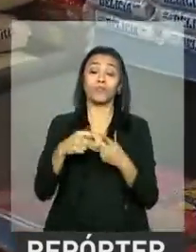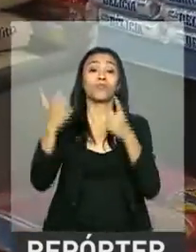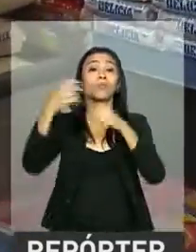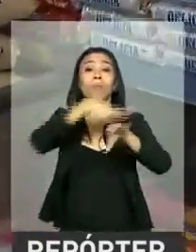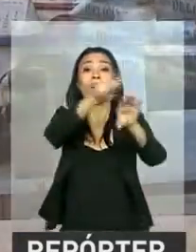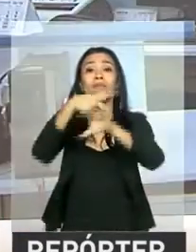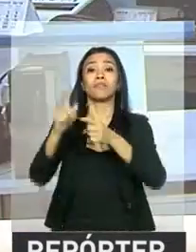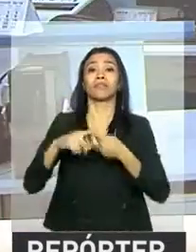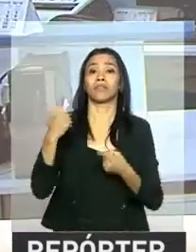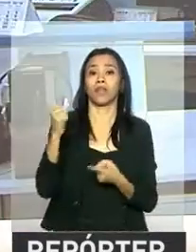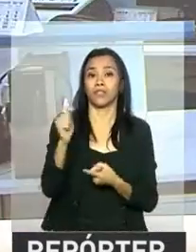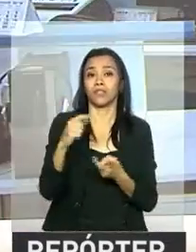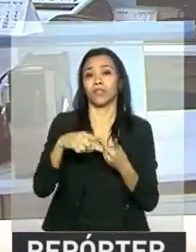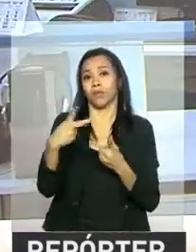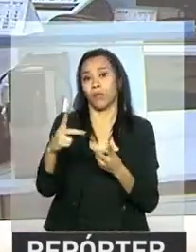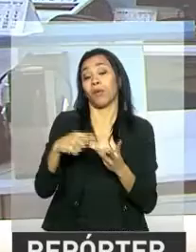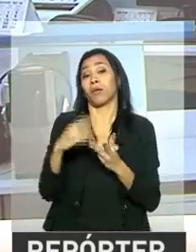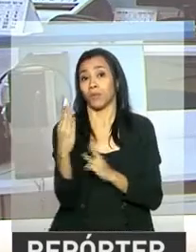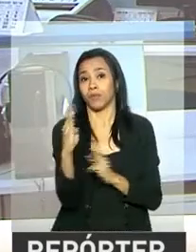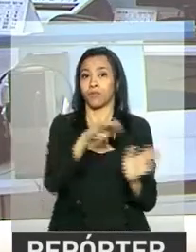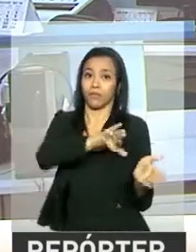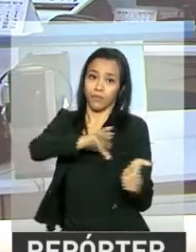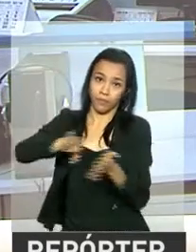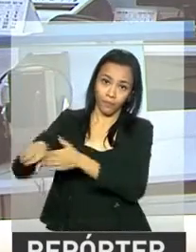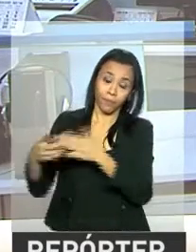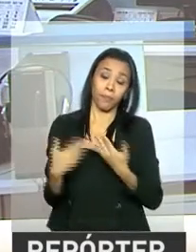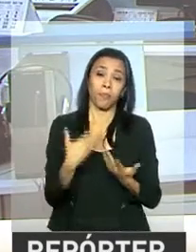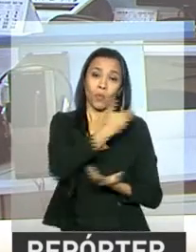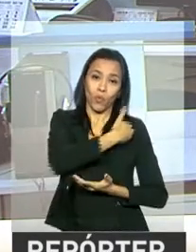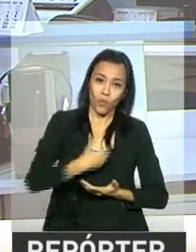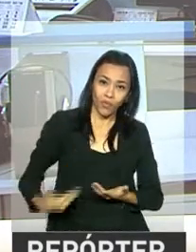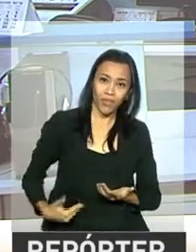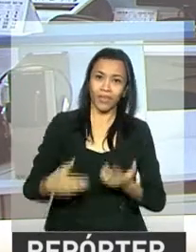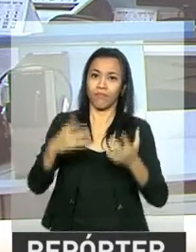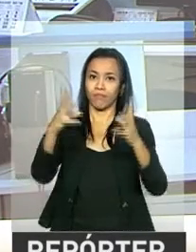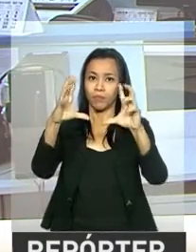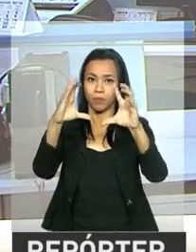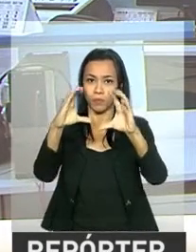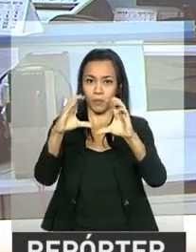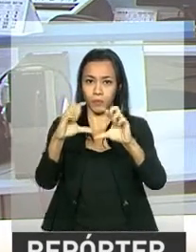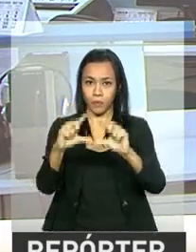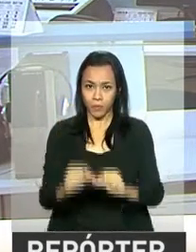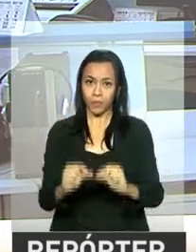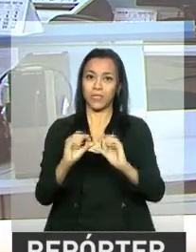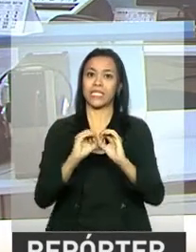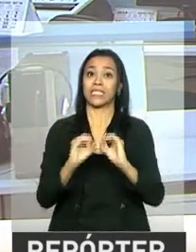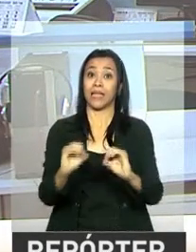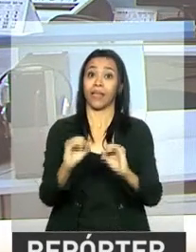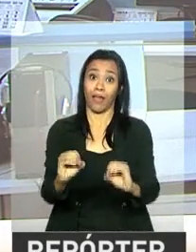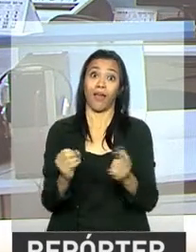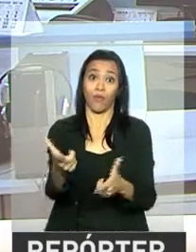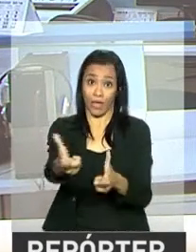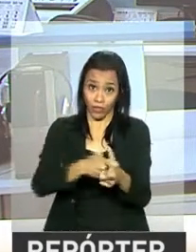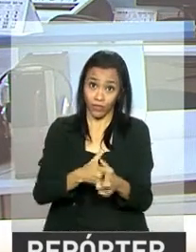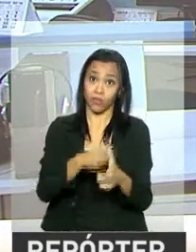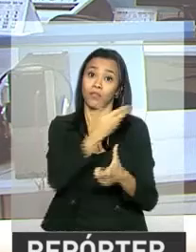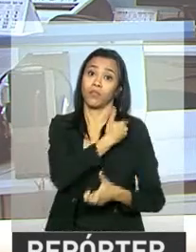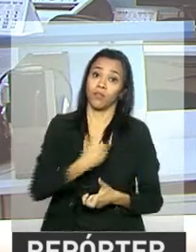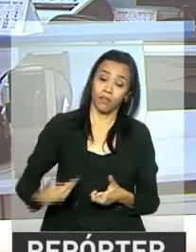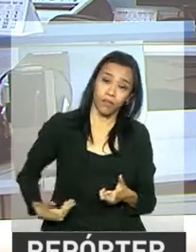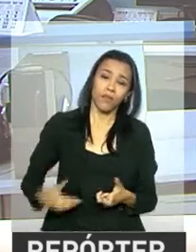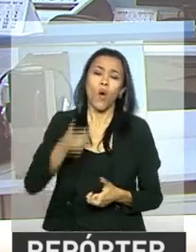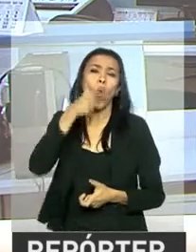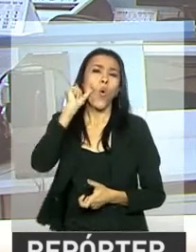bolívia o governo espera zerar o rombo nas contas públicas nos próximos três anos a equipe econômica anunciou